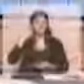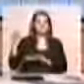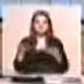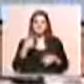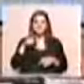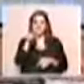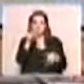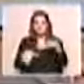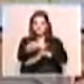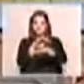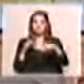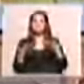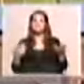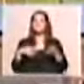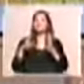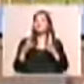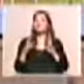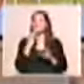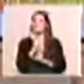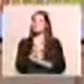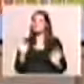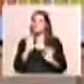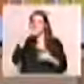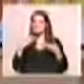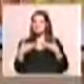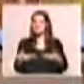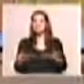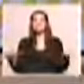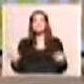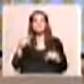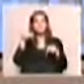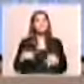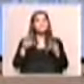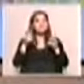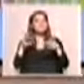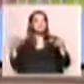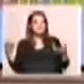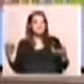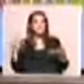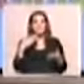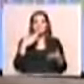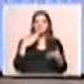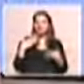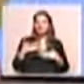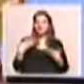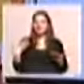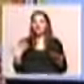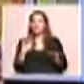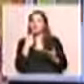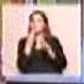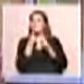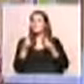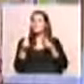Boa tarde, bem-vindos a mais um Sociedade Civil. Espero que tenha tido um excelente fim de semana. Hoje o nosso tema leva-nos a